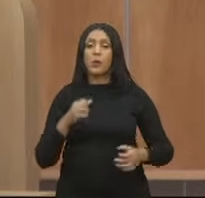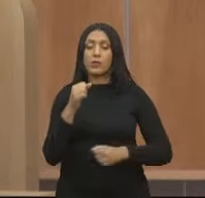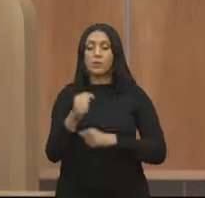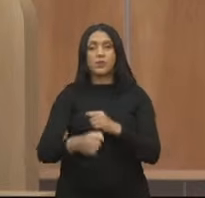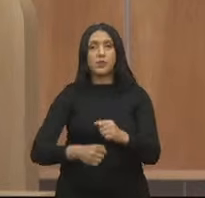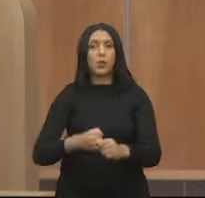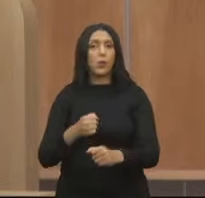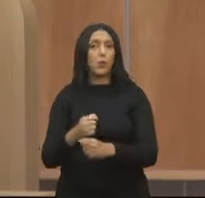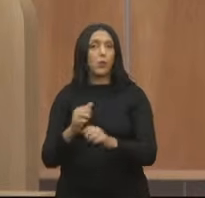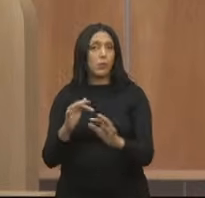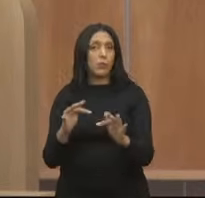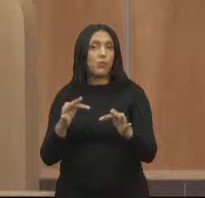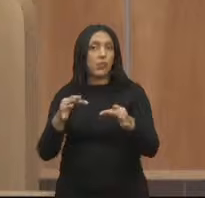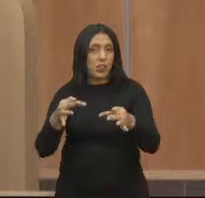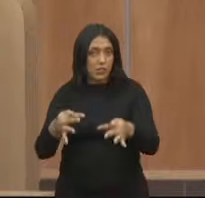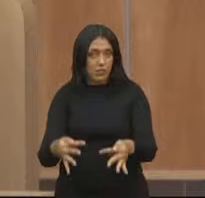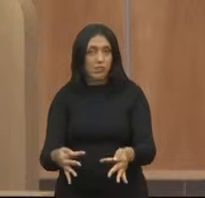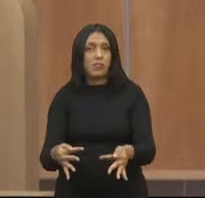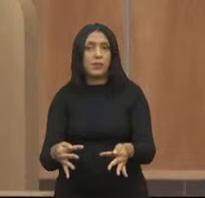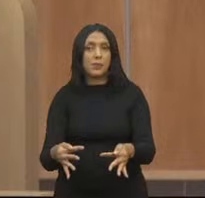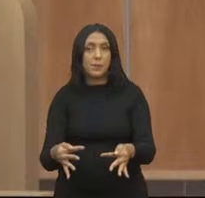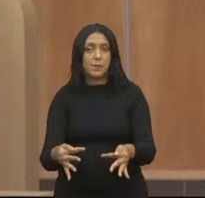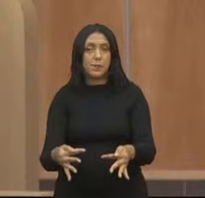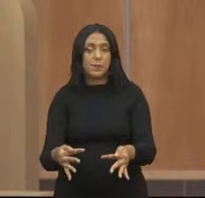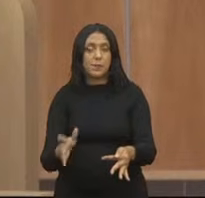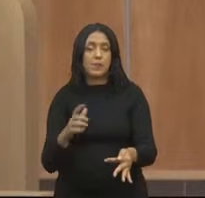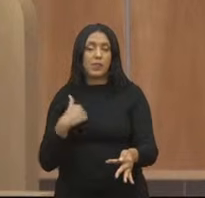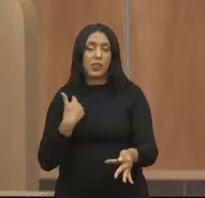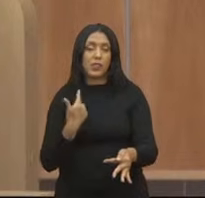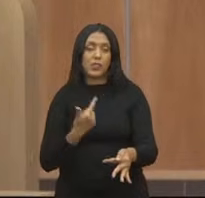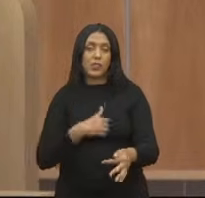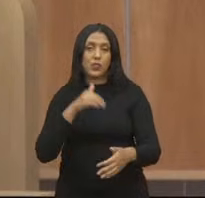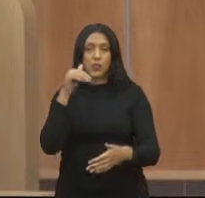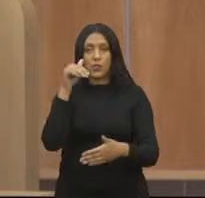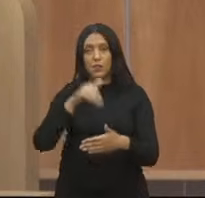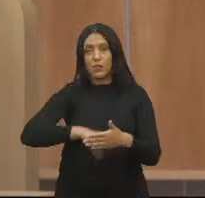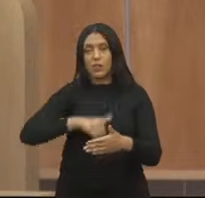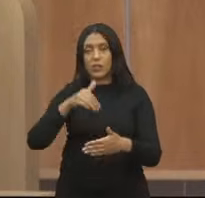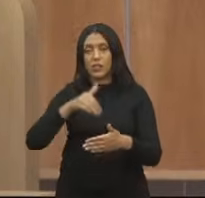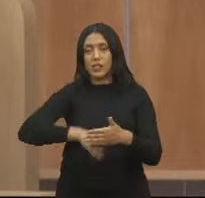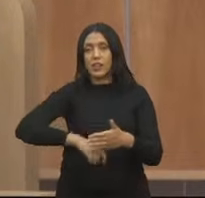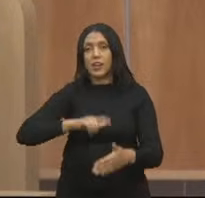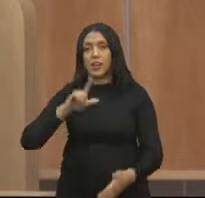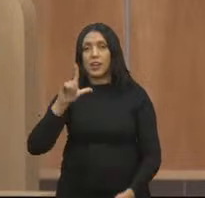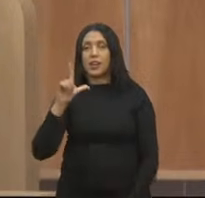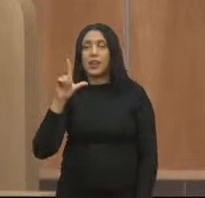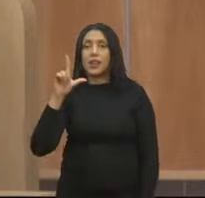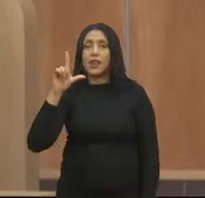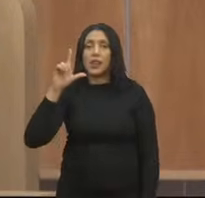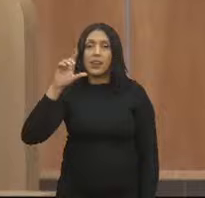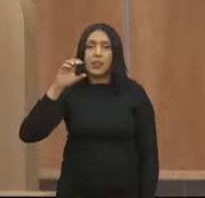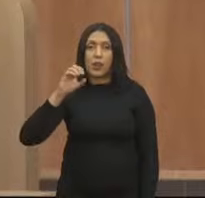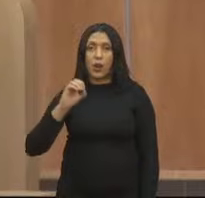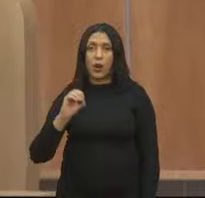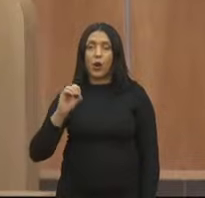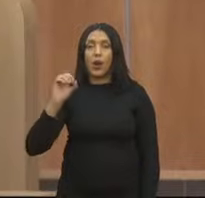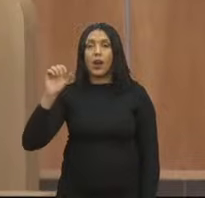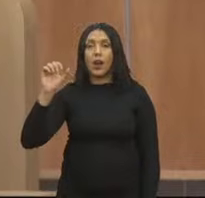momento também daqui a algumas semanas, a gente vota a lei orçamentária anual, que é aquilo que nós